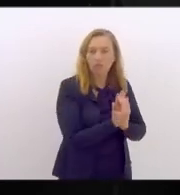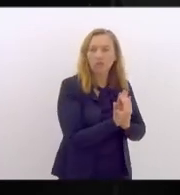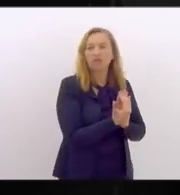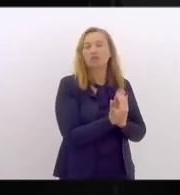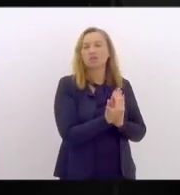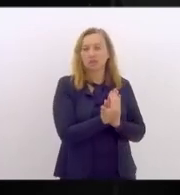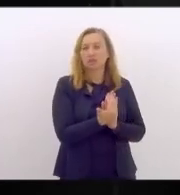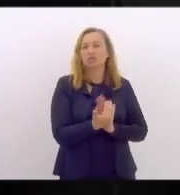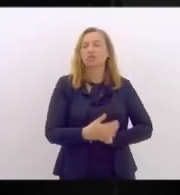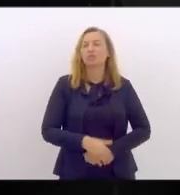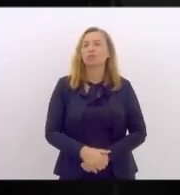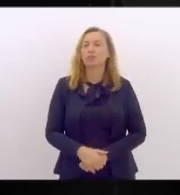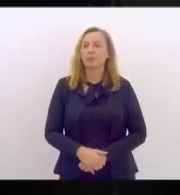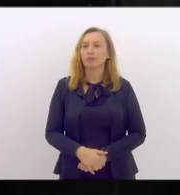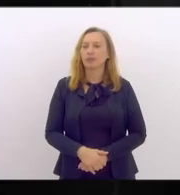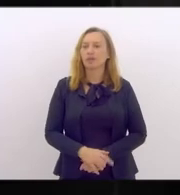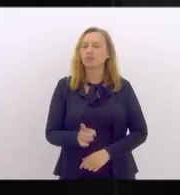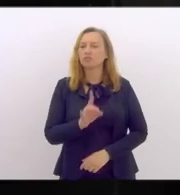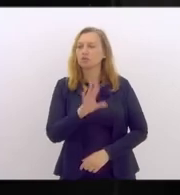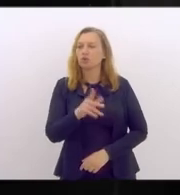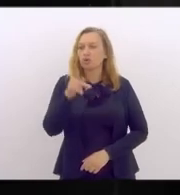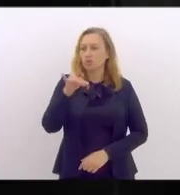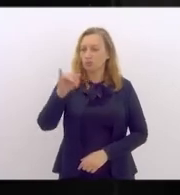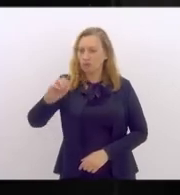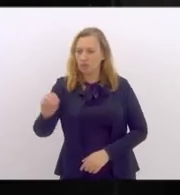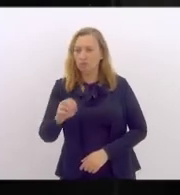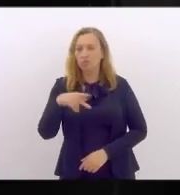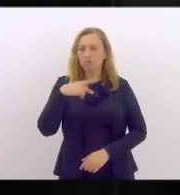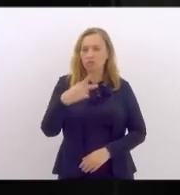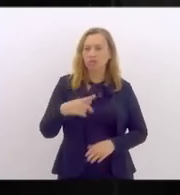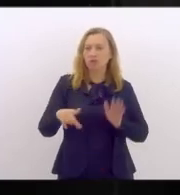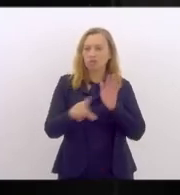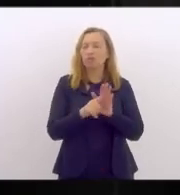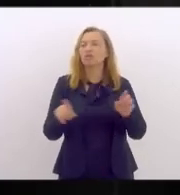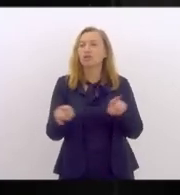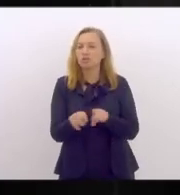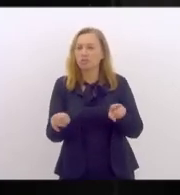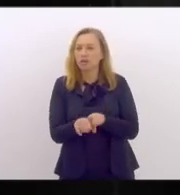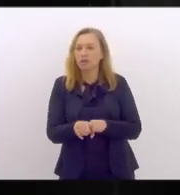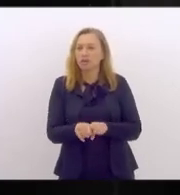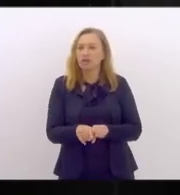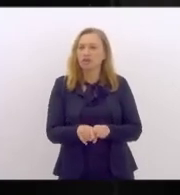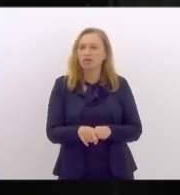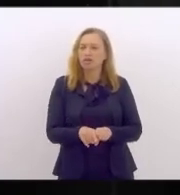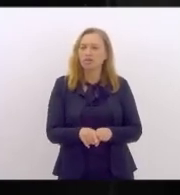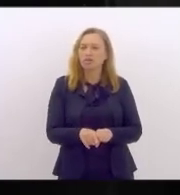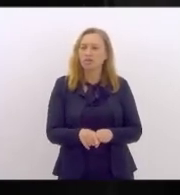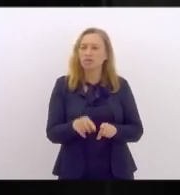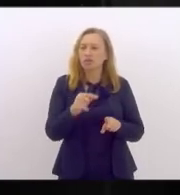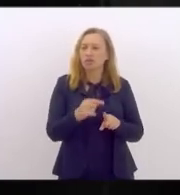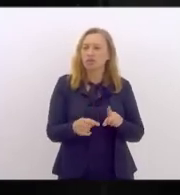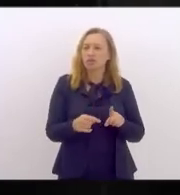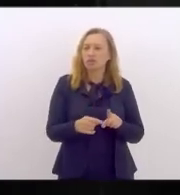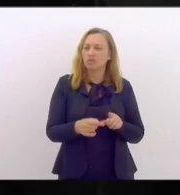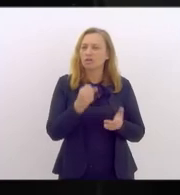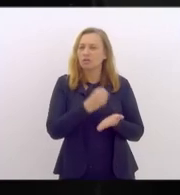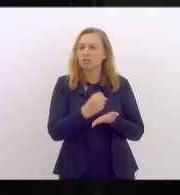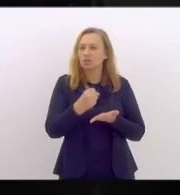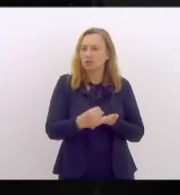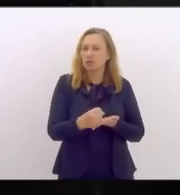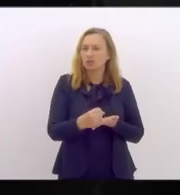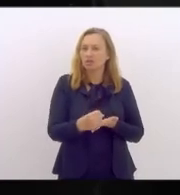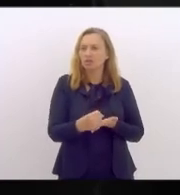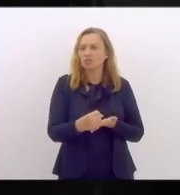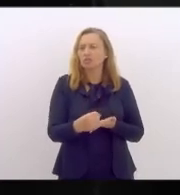cumpri-la não apenas o piso como se refere a lei Mas como também a garantia de um terço do tempo contratado do professor